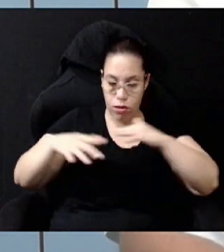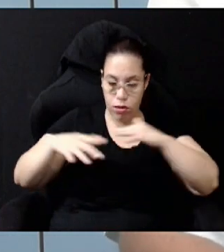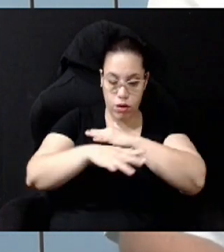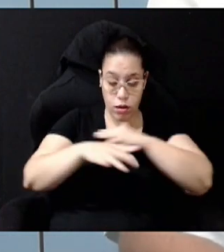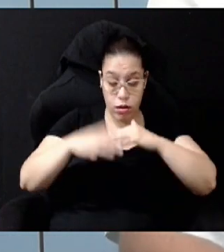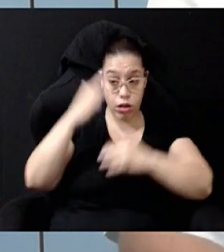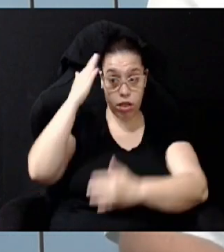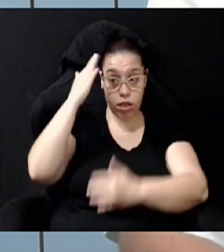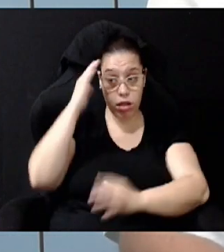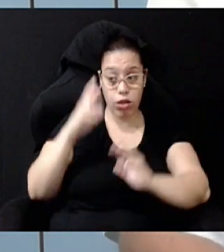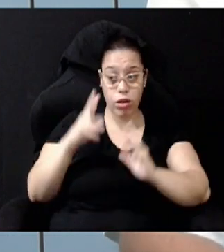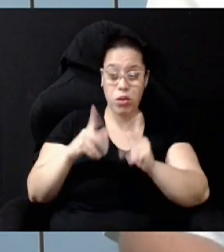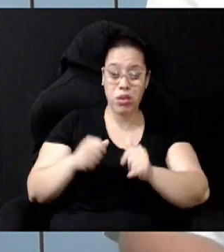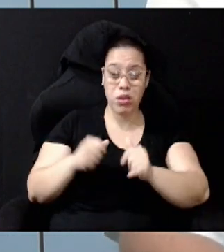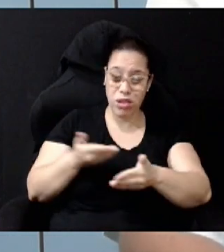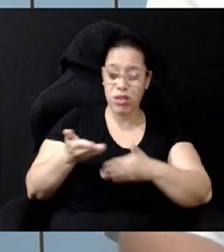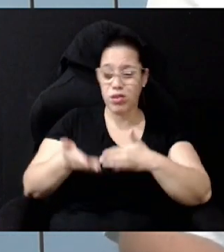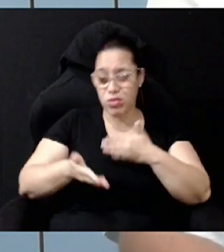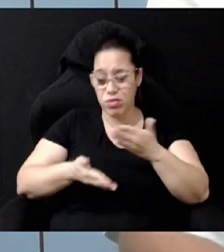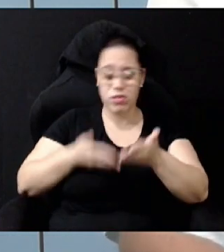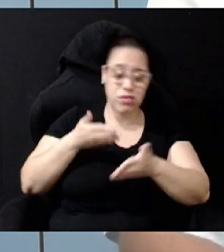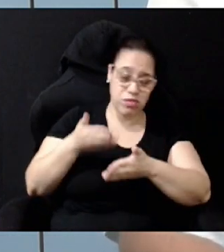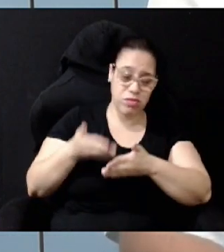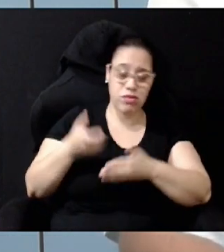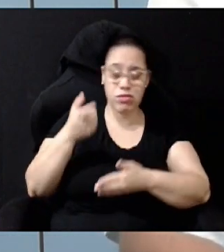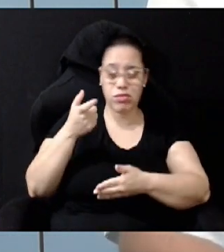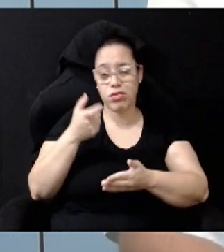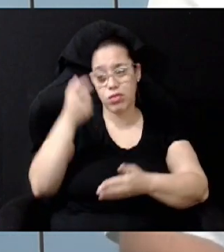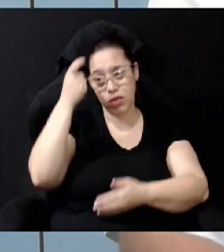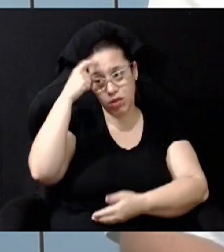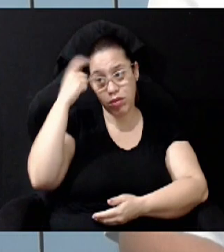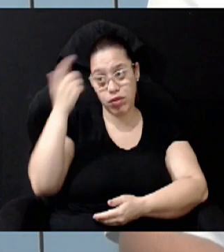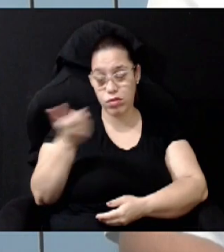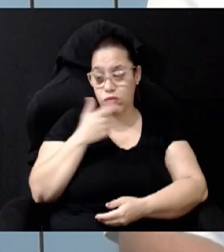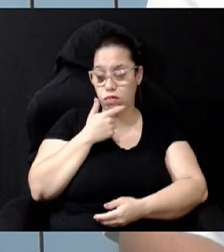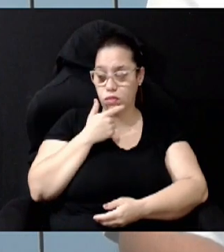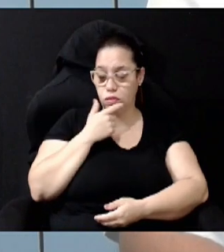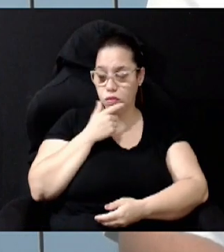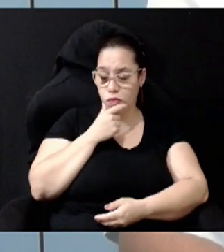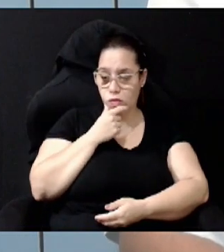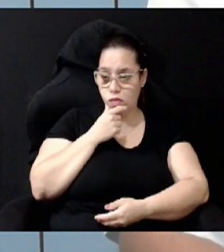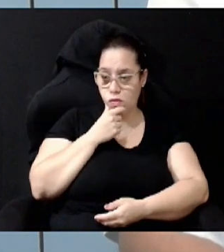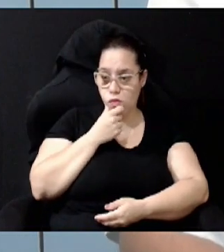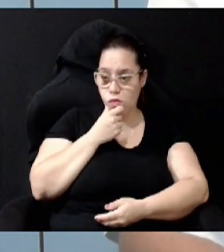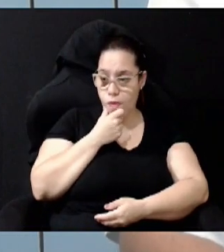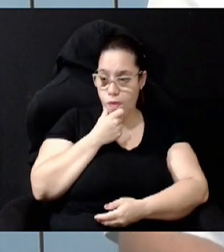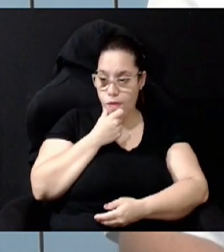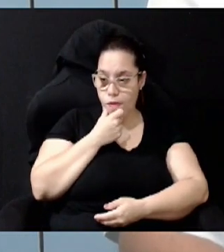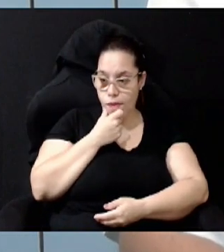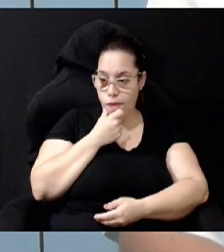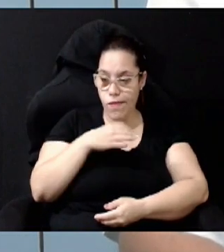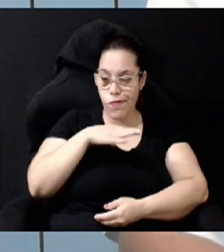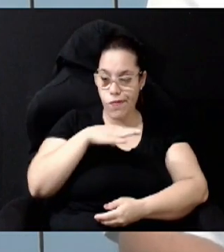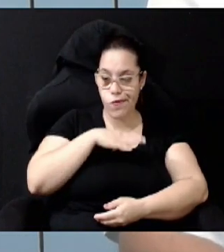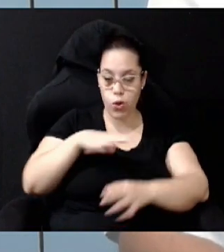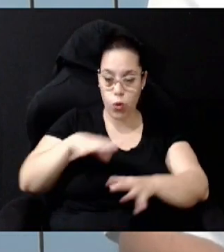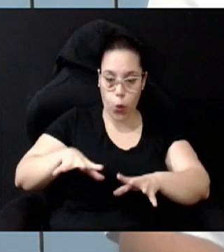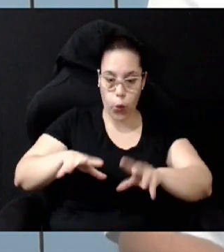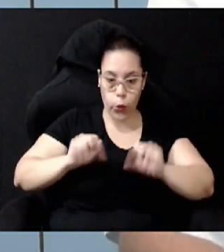isso demanda um conceito, e esse conceito da cidade esponja, ele foi desenvolvido